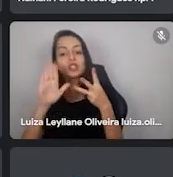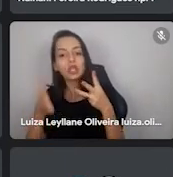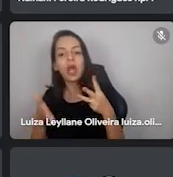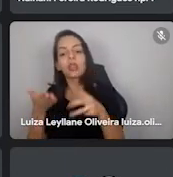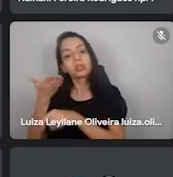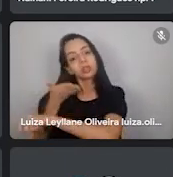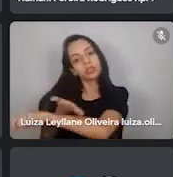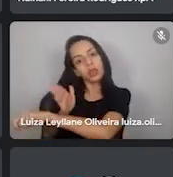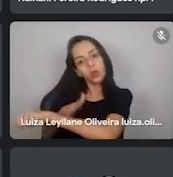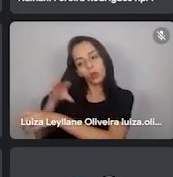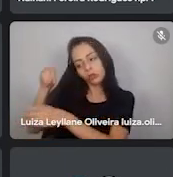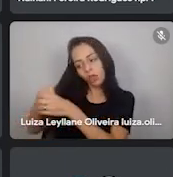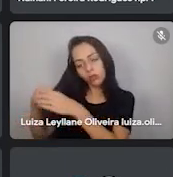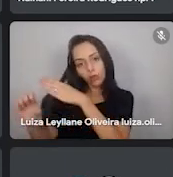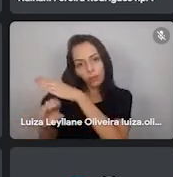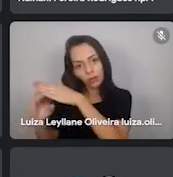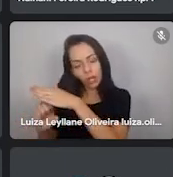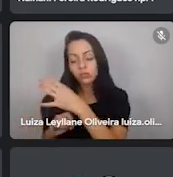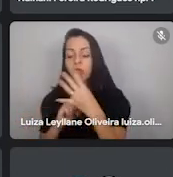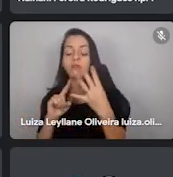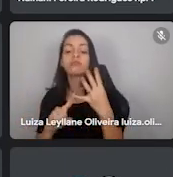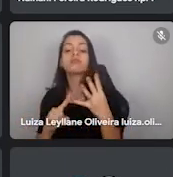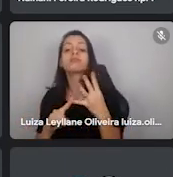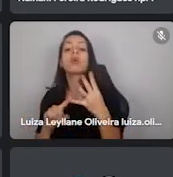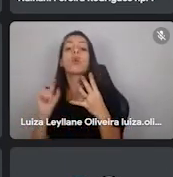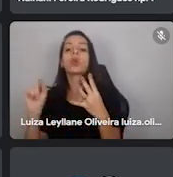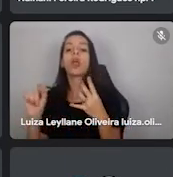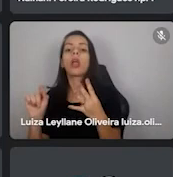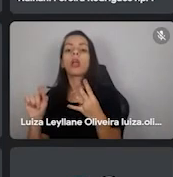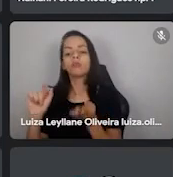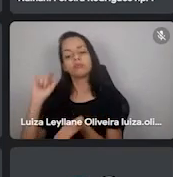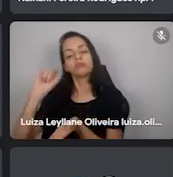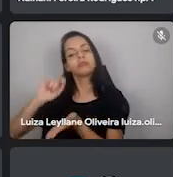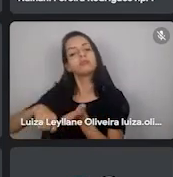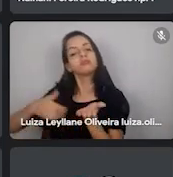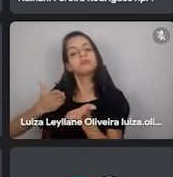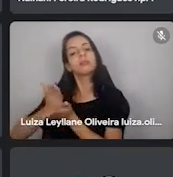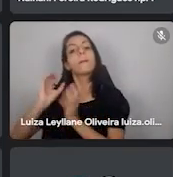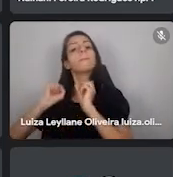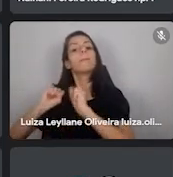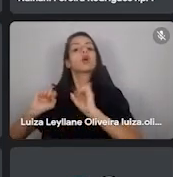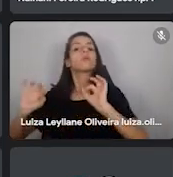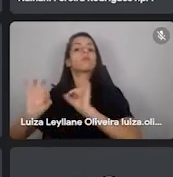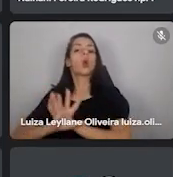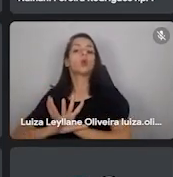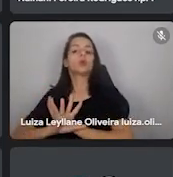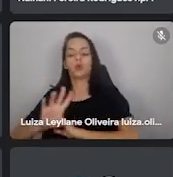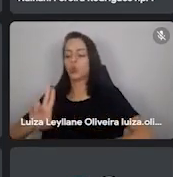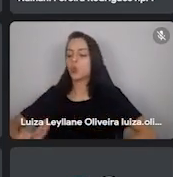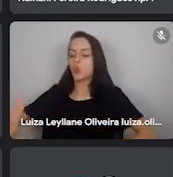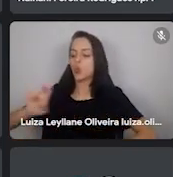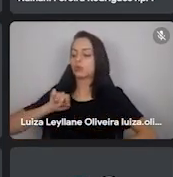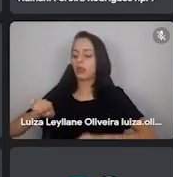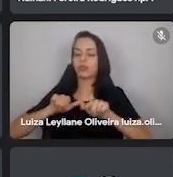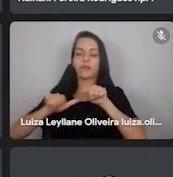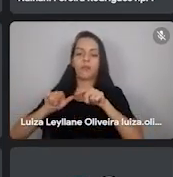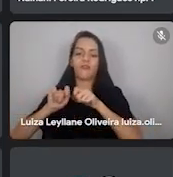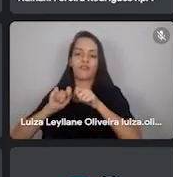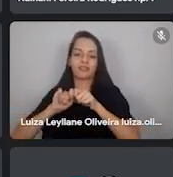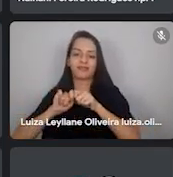empresa vai te autorizar a executar aquelas atividades.